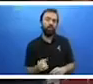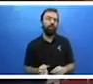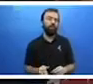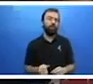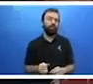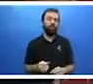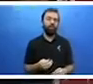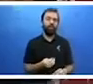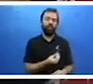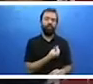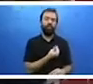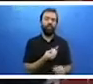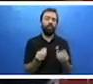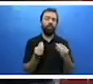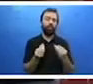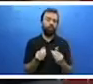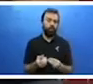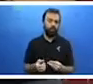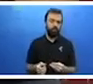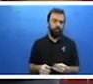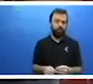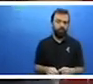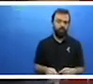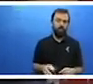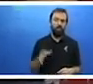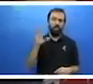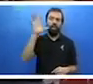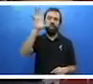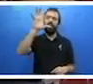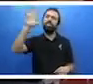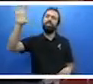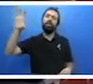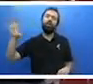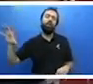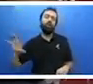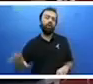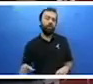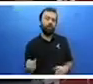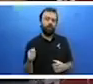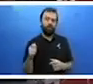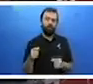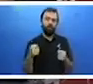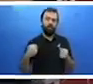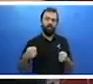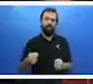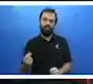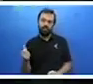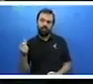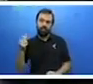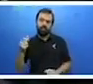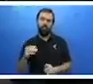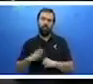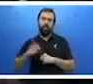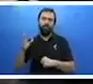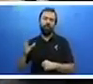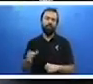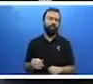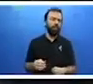melhorar? Qual região precisa de mais investimento? E é assim que o governo decide o que